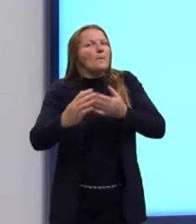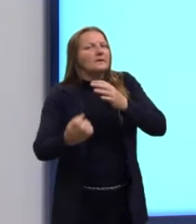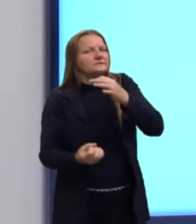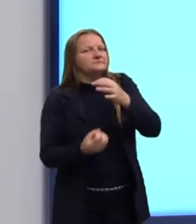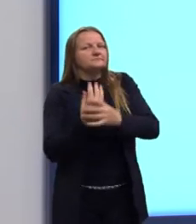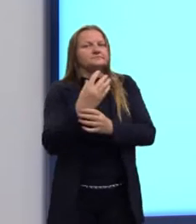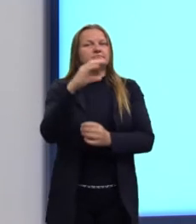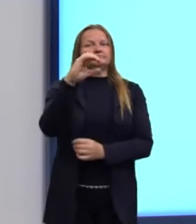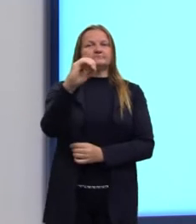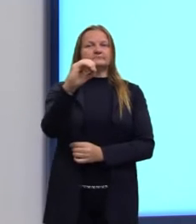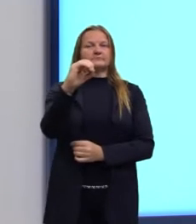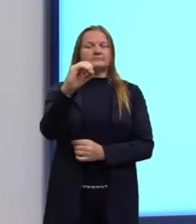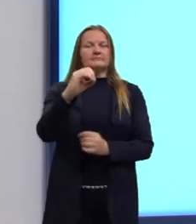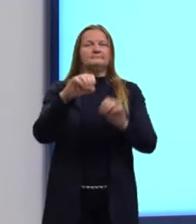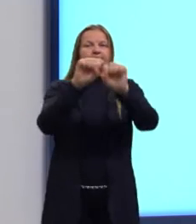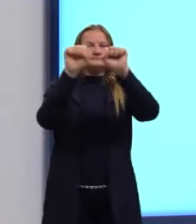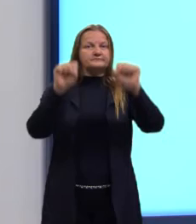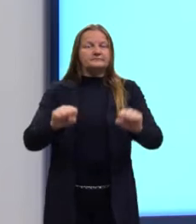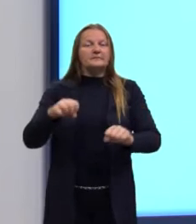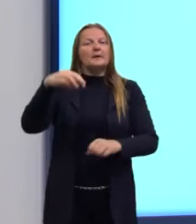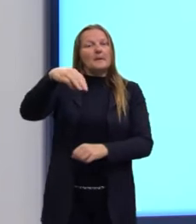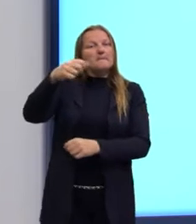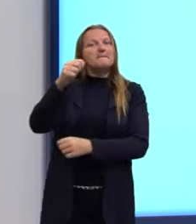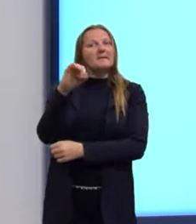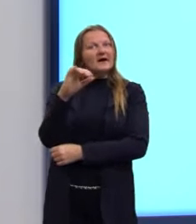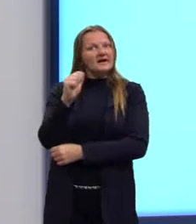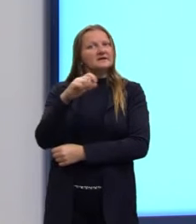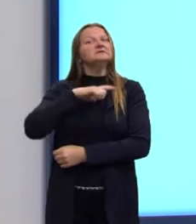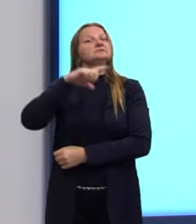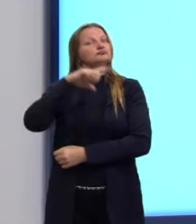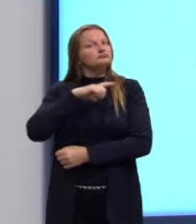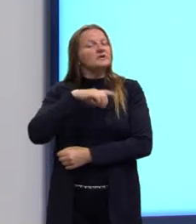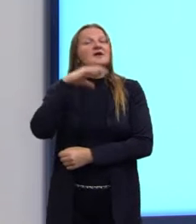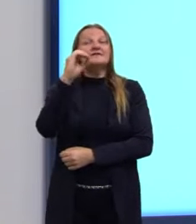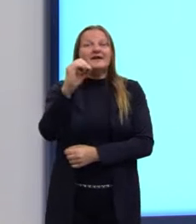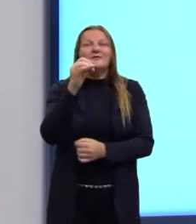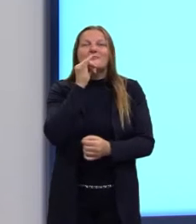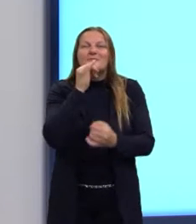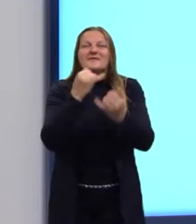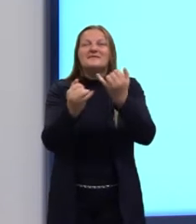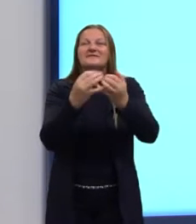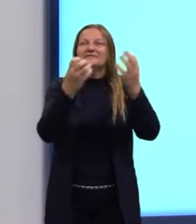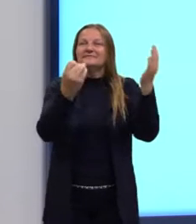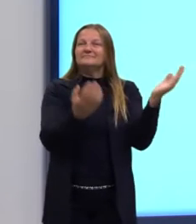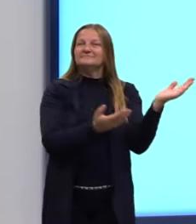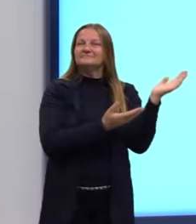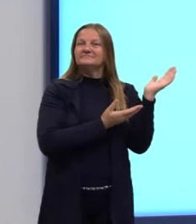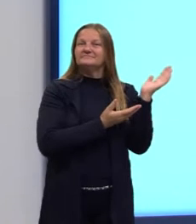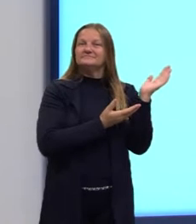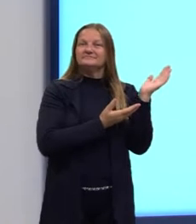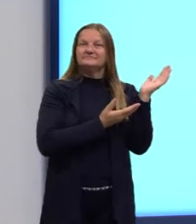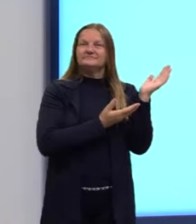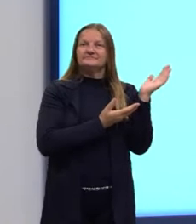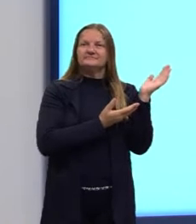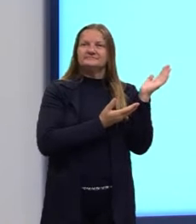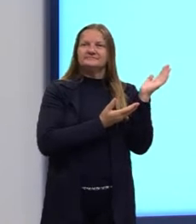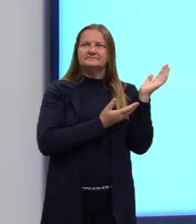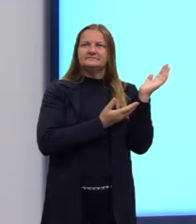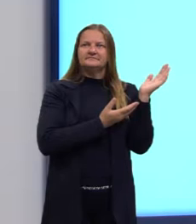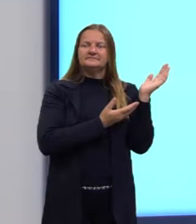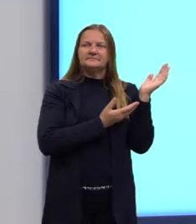zero mas aqui no sistema de numeração Maia nós temos esse exemplo que nós temos representado o zero tá